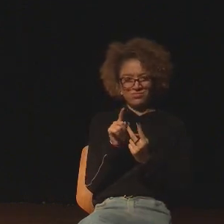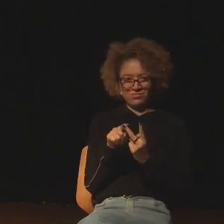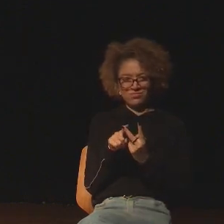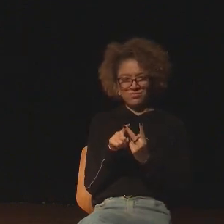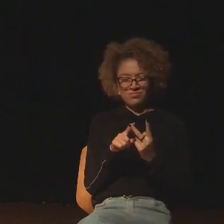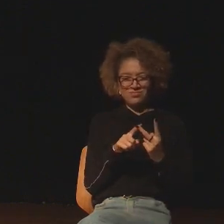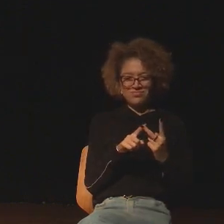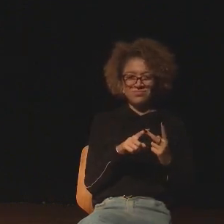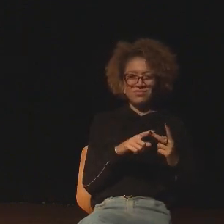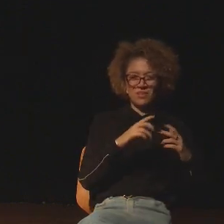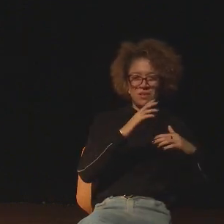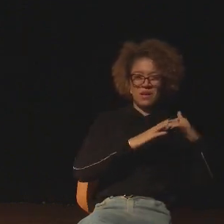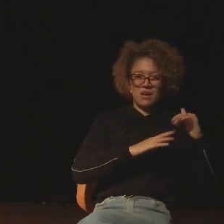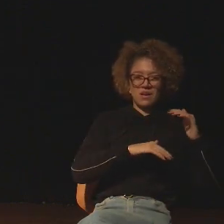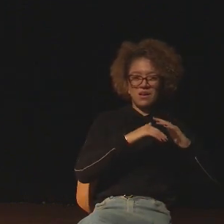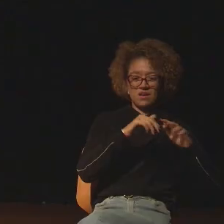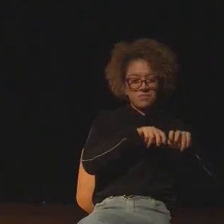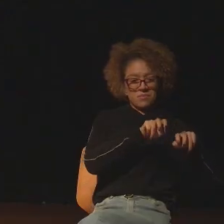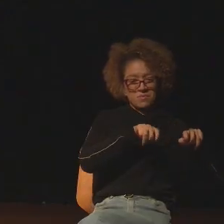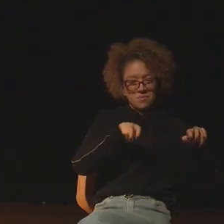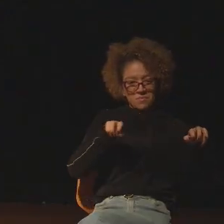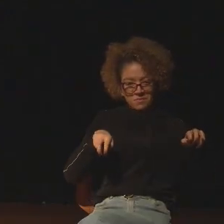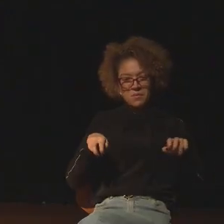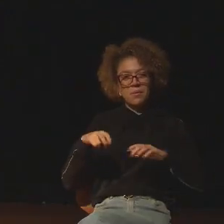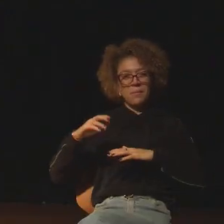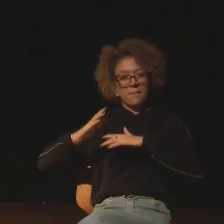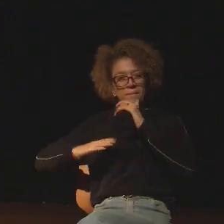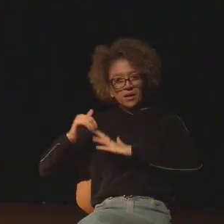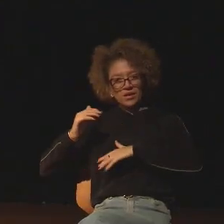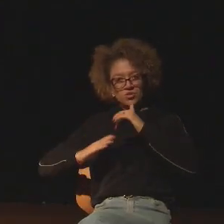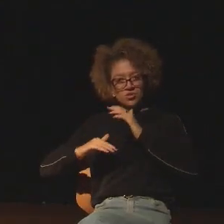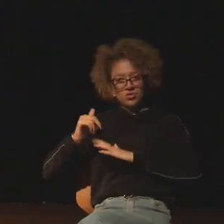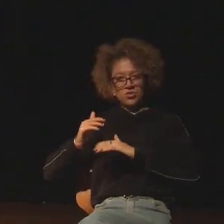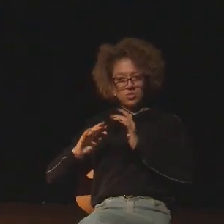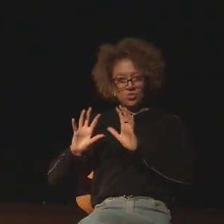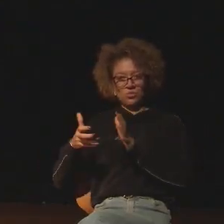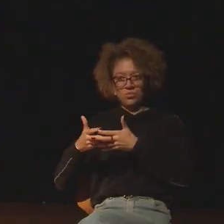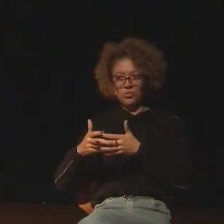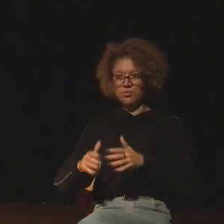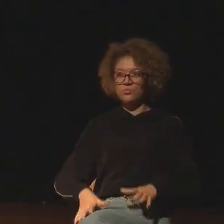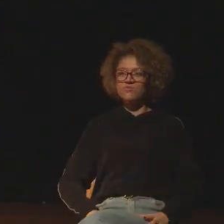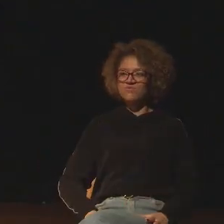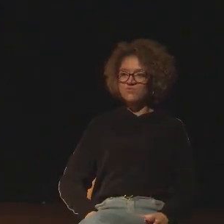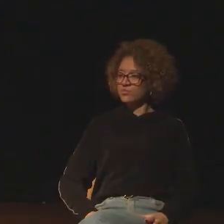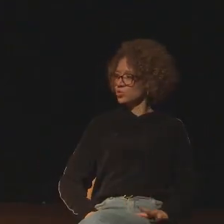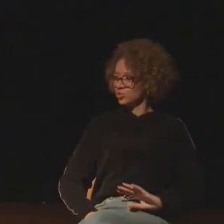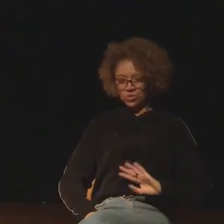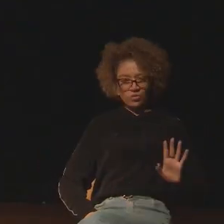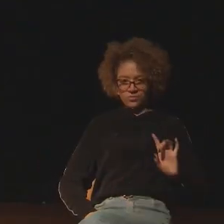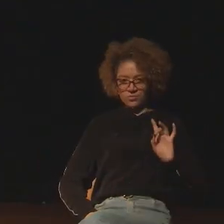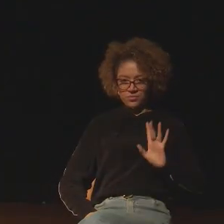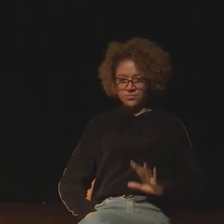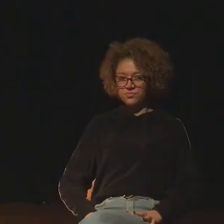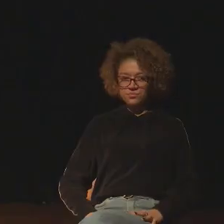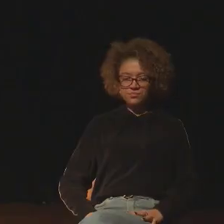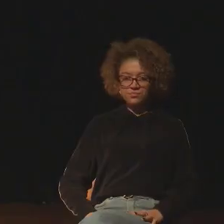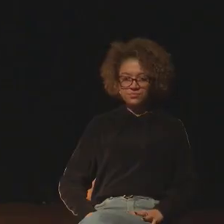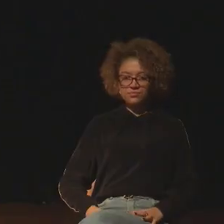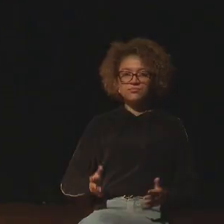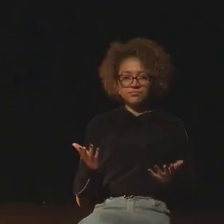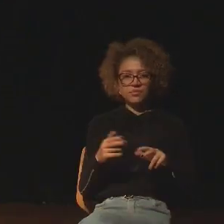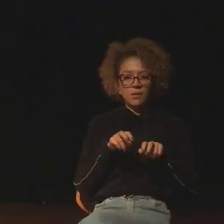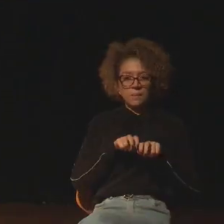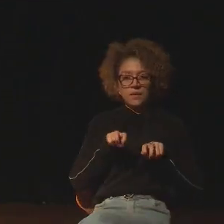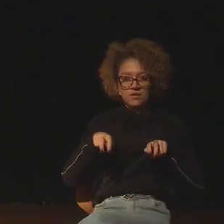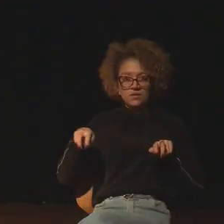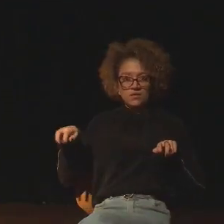arquibancadas e depois as praças, né? Se existe essa divisão. Por favor, obrigado. Ok, muito obrigada. Passo então a palavra à